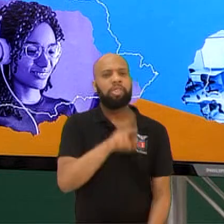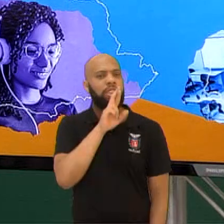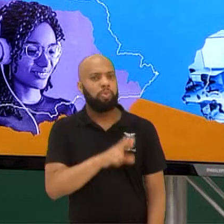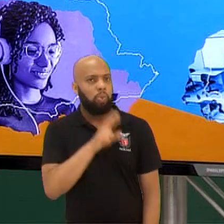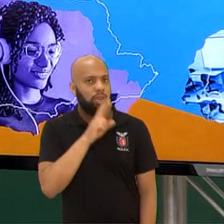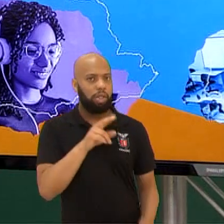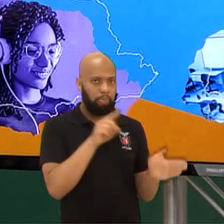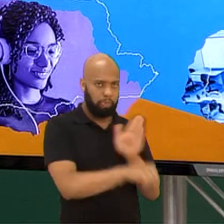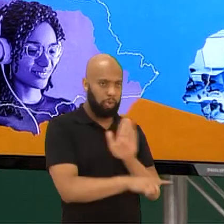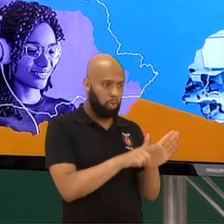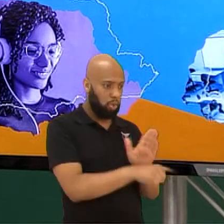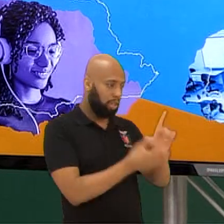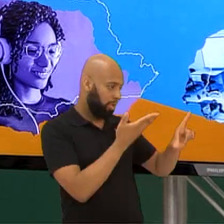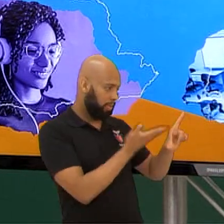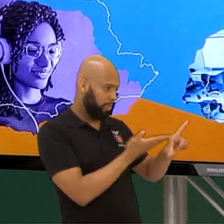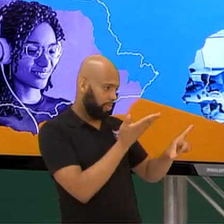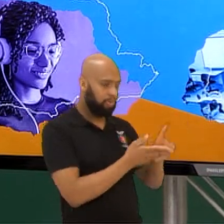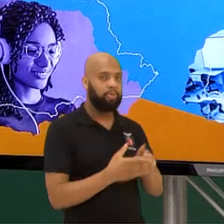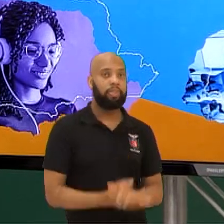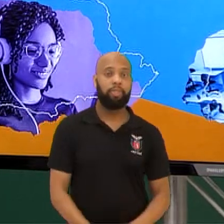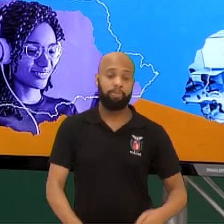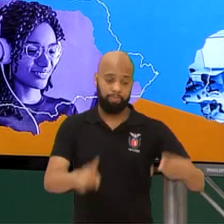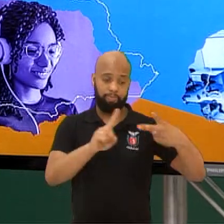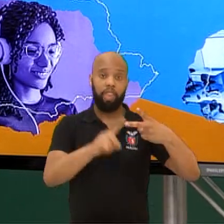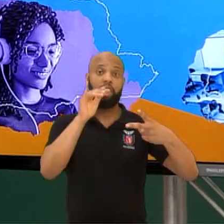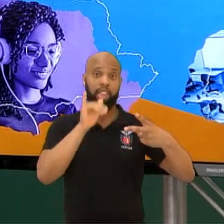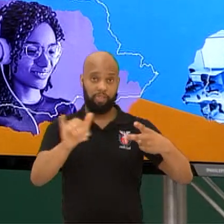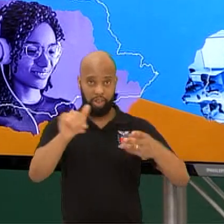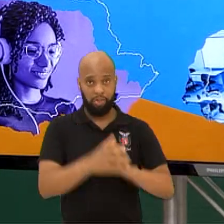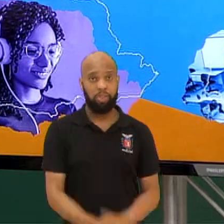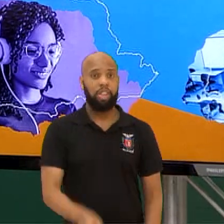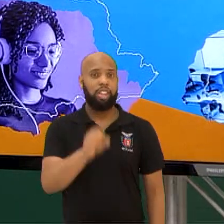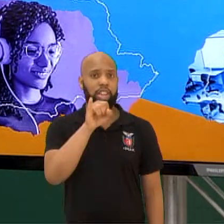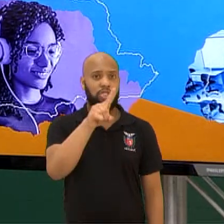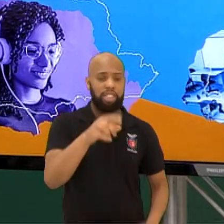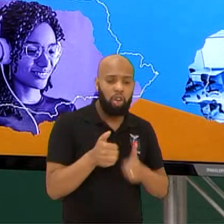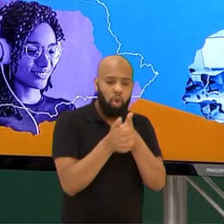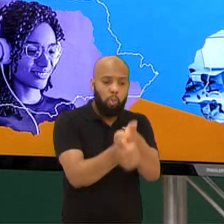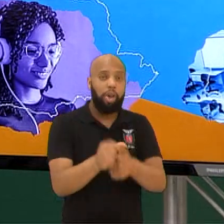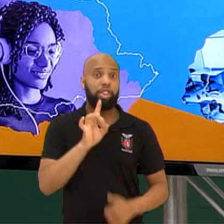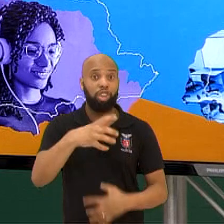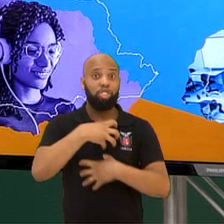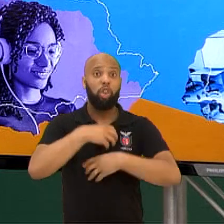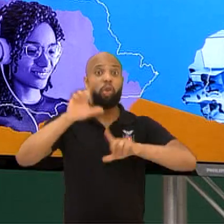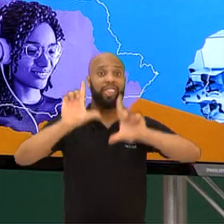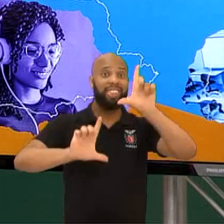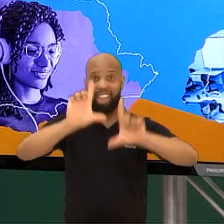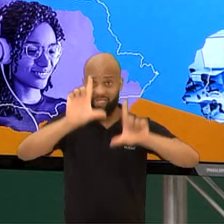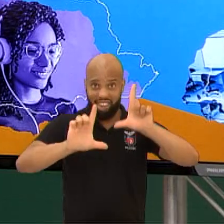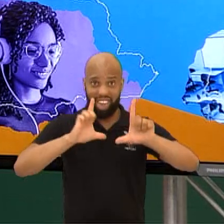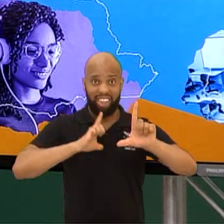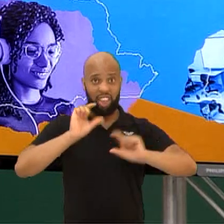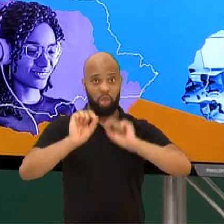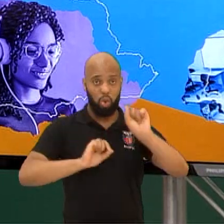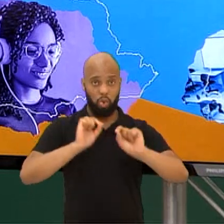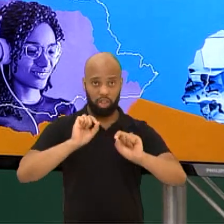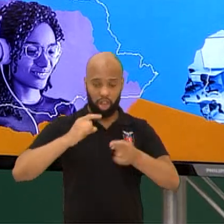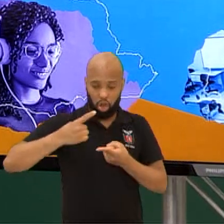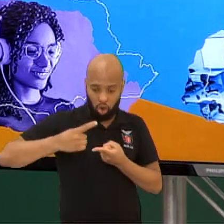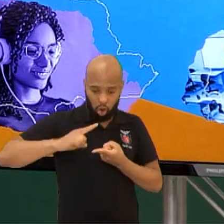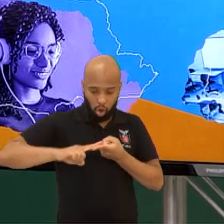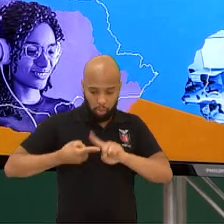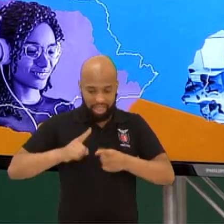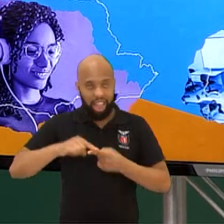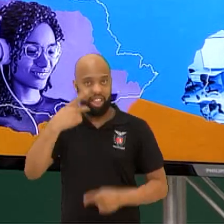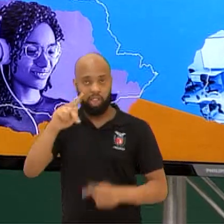resolução no Classroom, certo? Segundo recado, caso você nos acompanhe apenas pela TV, entre em contato com a sua escola, retire